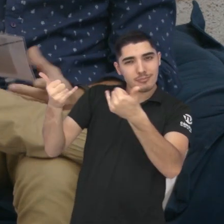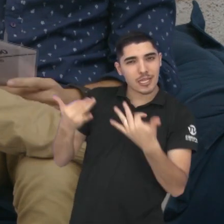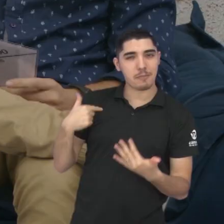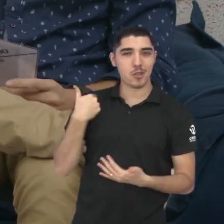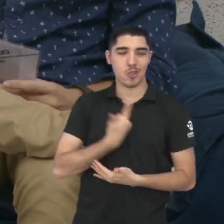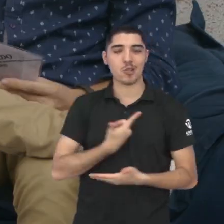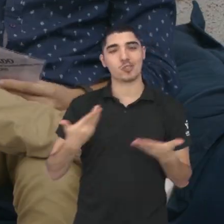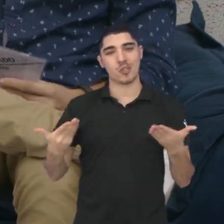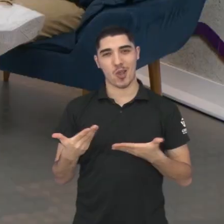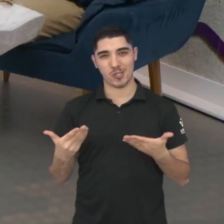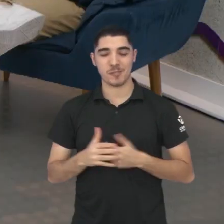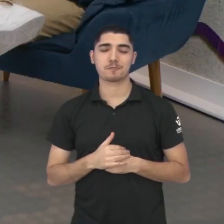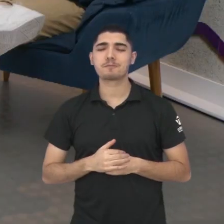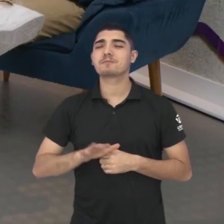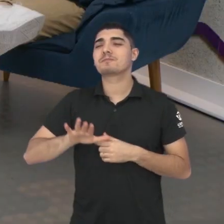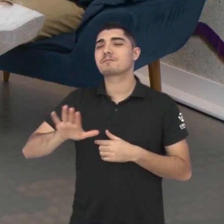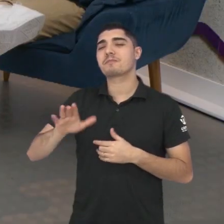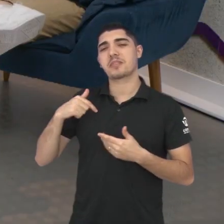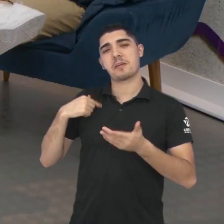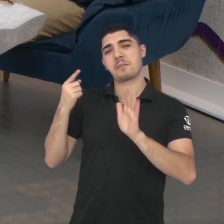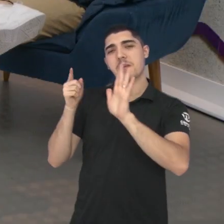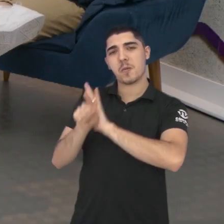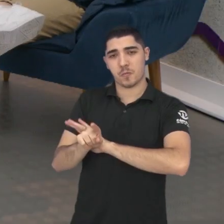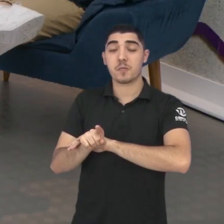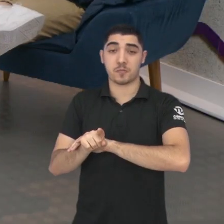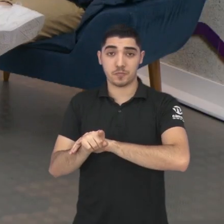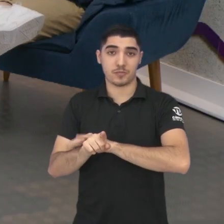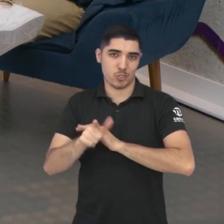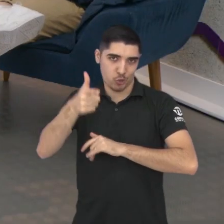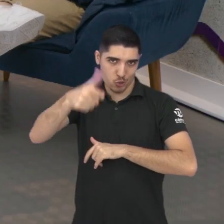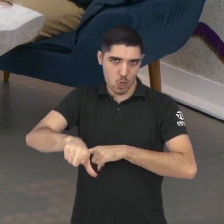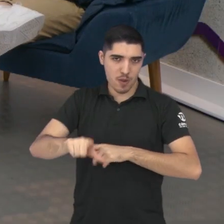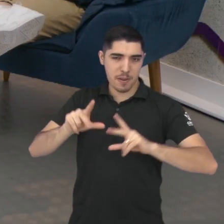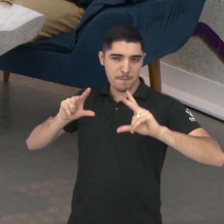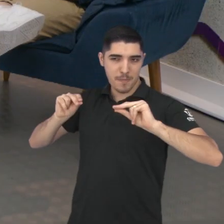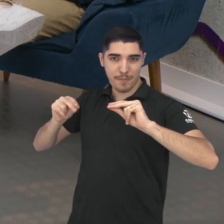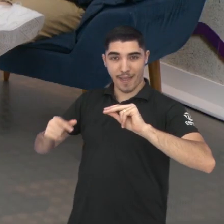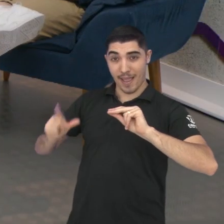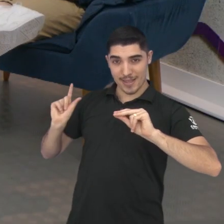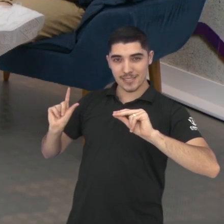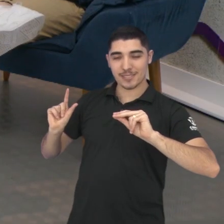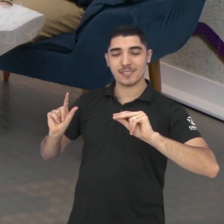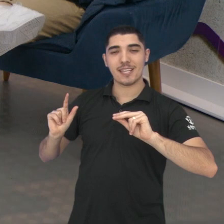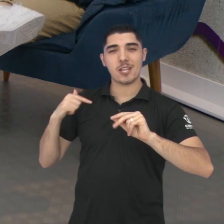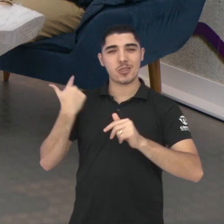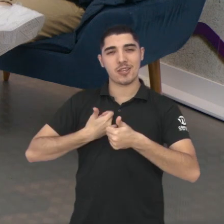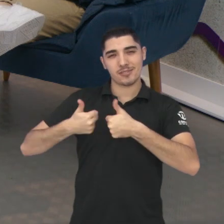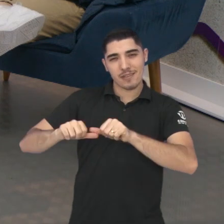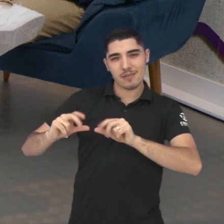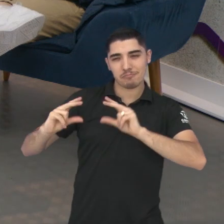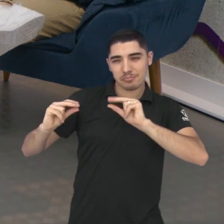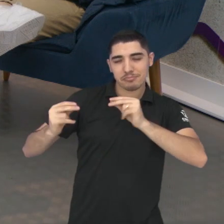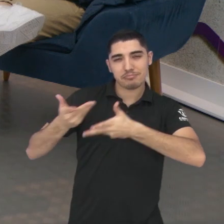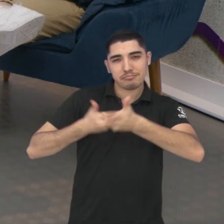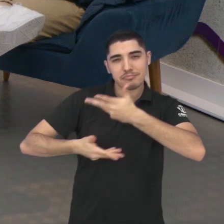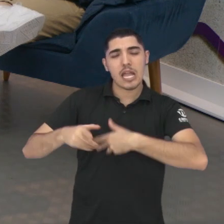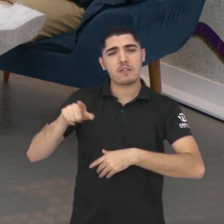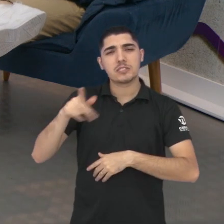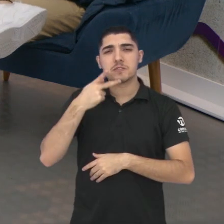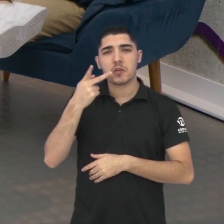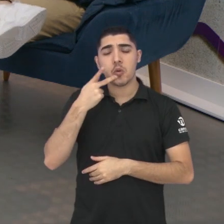gente no estúdio. E, Débora, para a gente retomar a nossa conversa, a gente estava conversando aqui